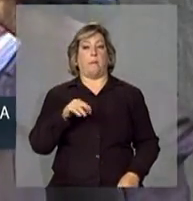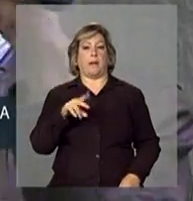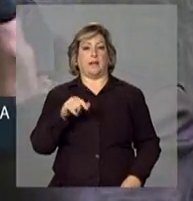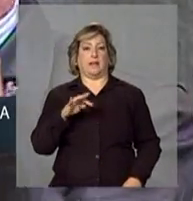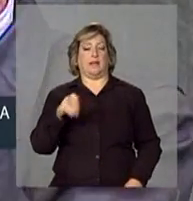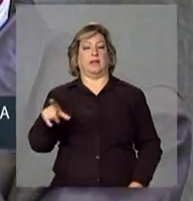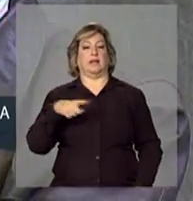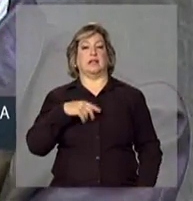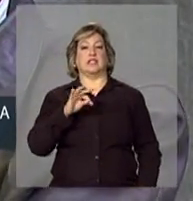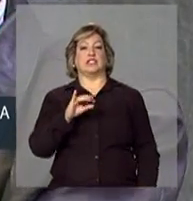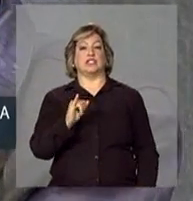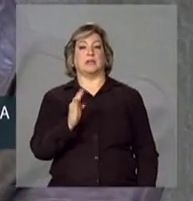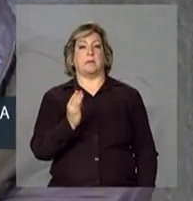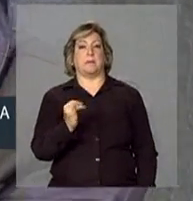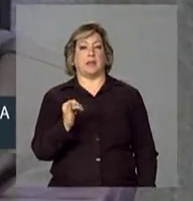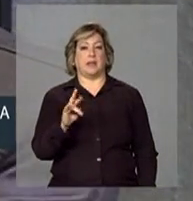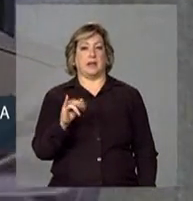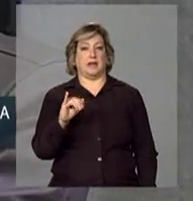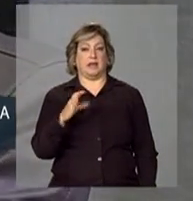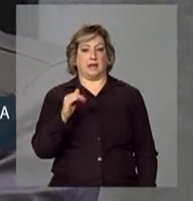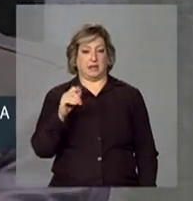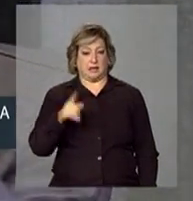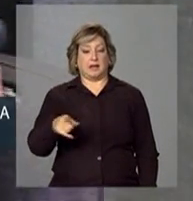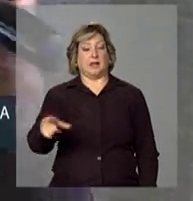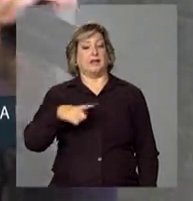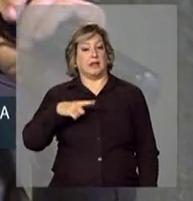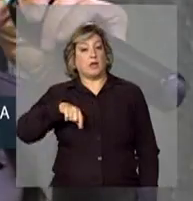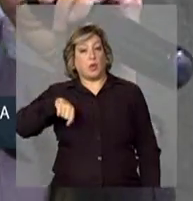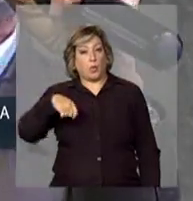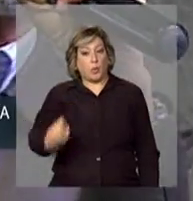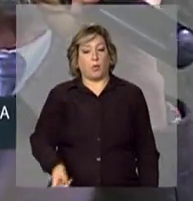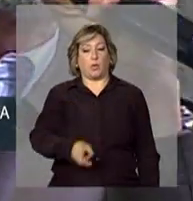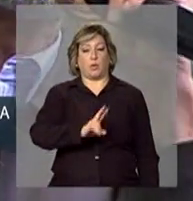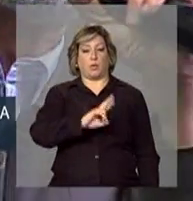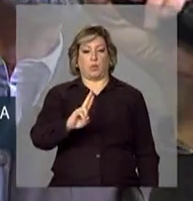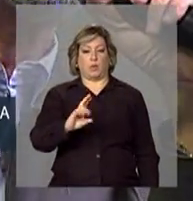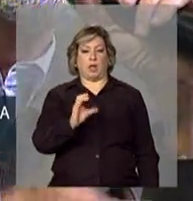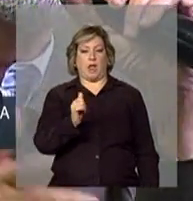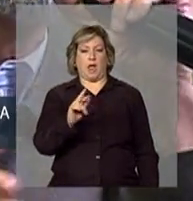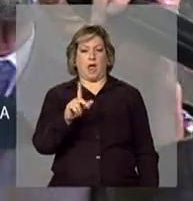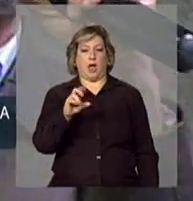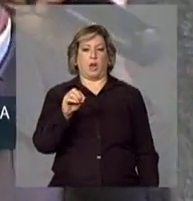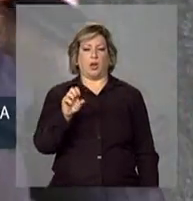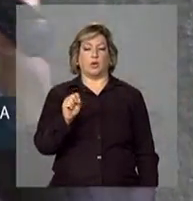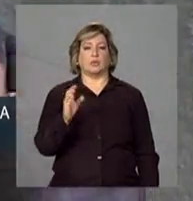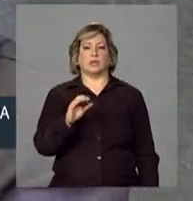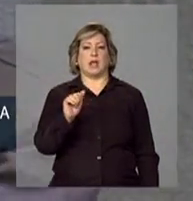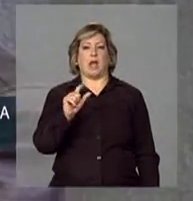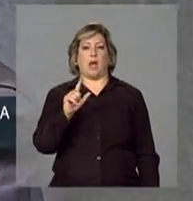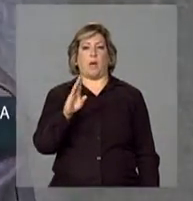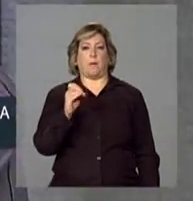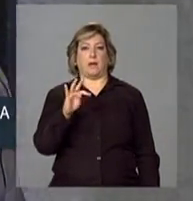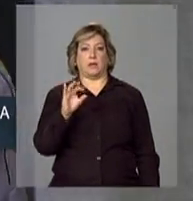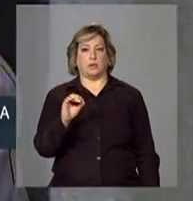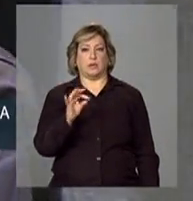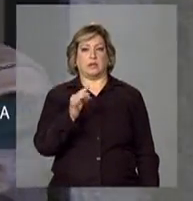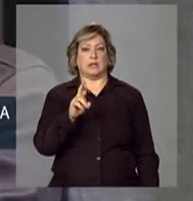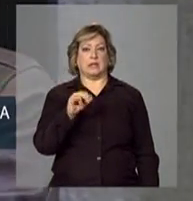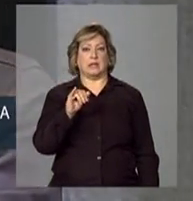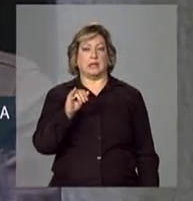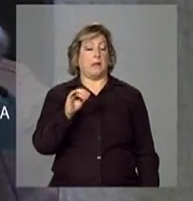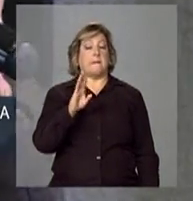Tibiriçá, que tem o apelido de Carlos Alberto Brilhante